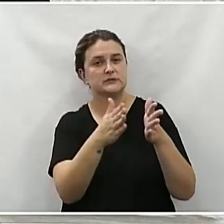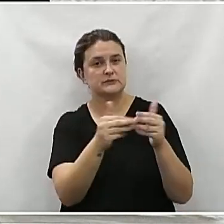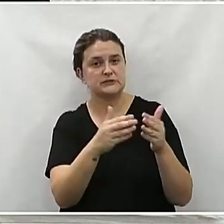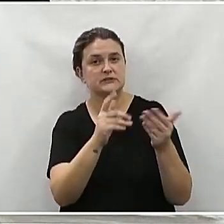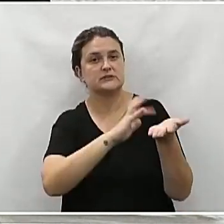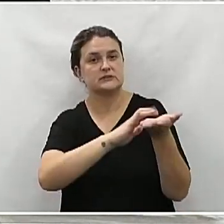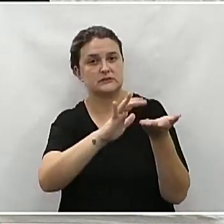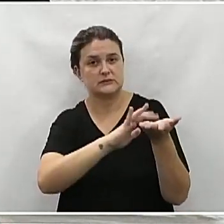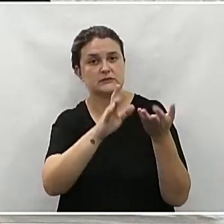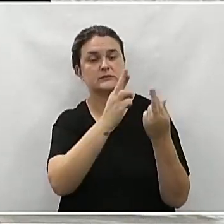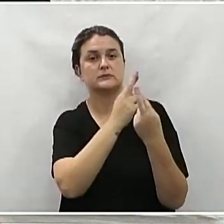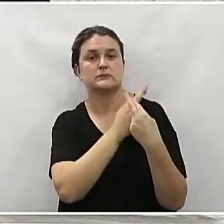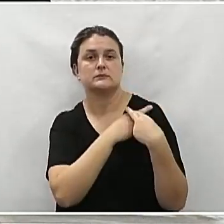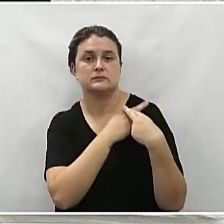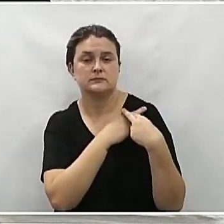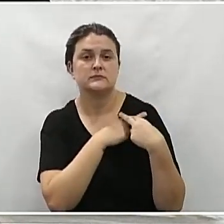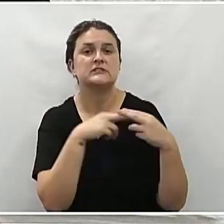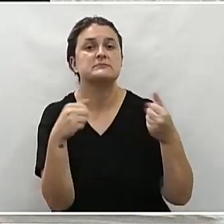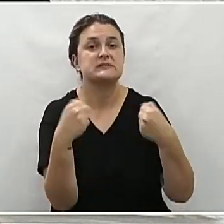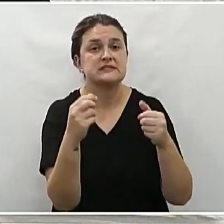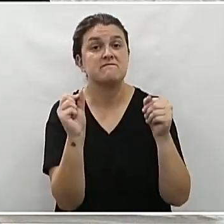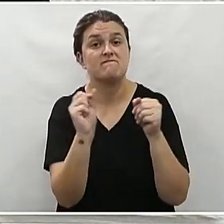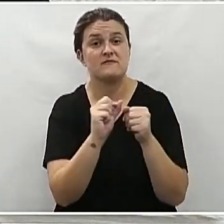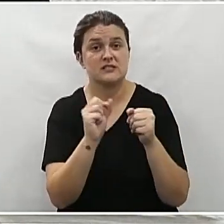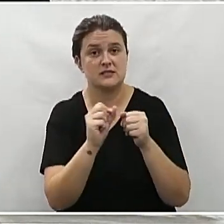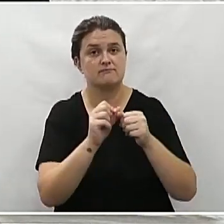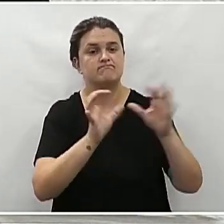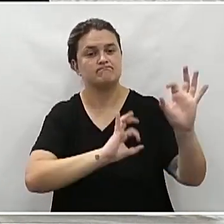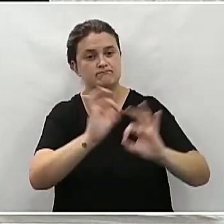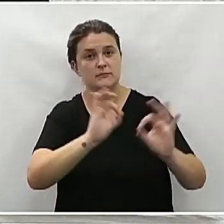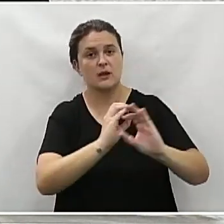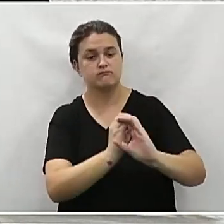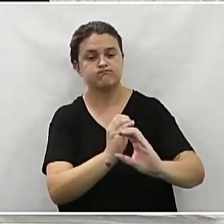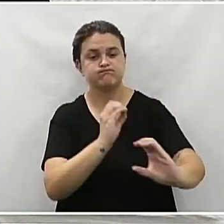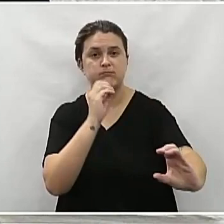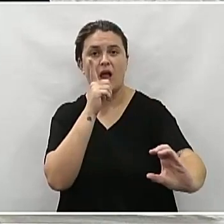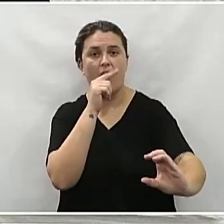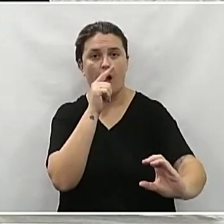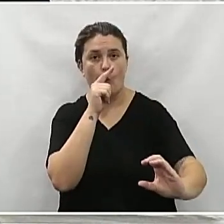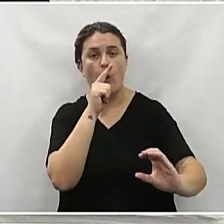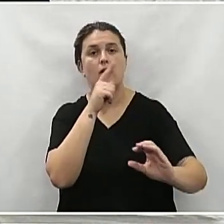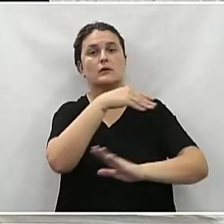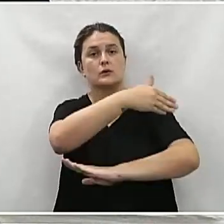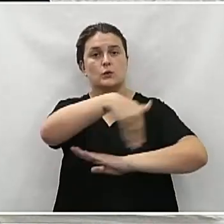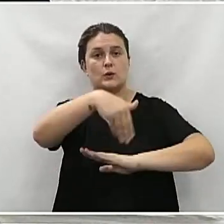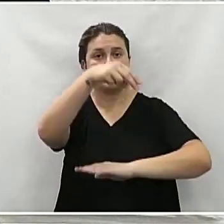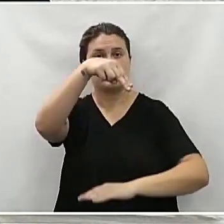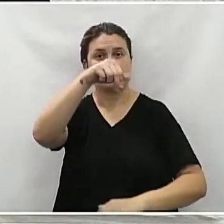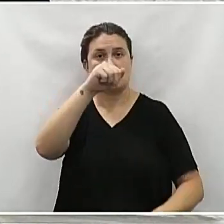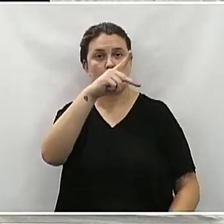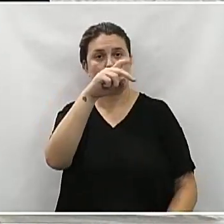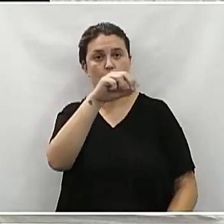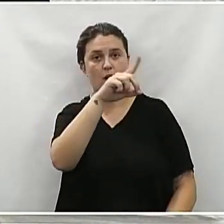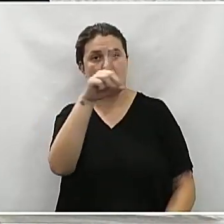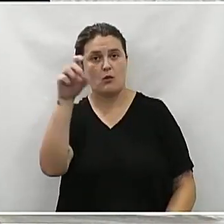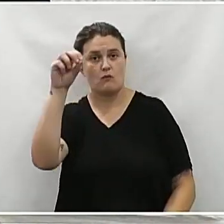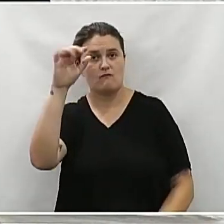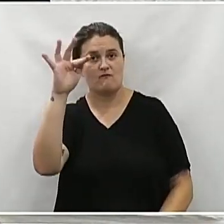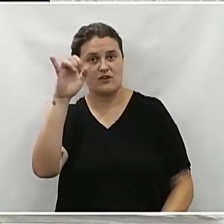secretaria competente, possam realizar a manutenção da tubulação de águas pluviais na rua Napoleão Feijó,